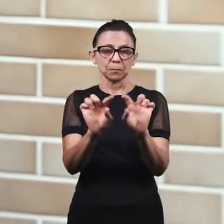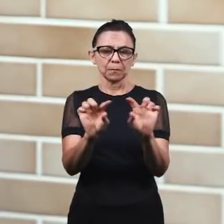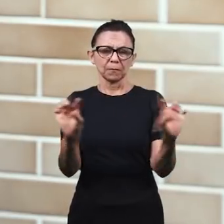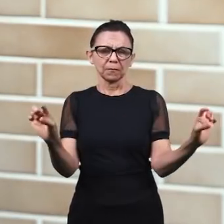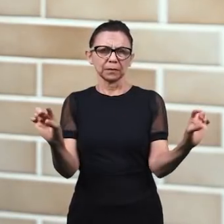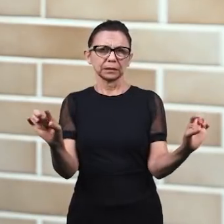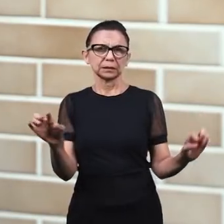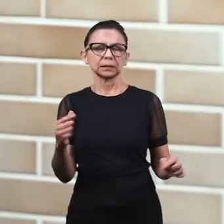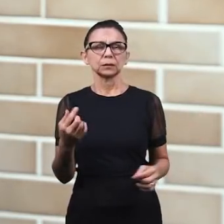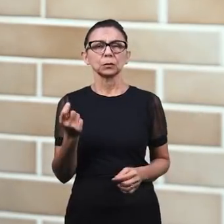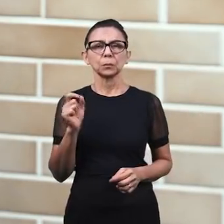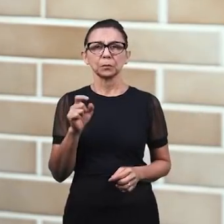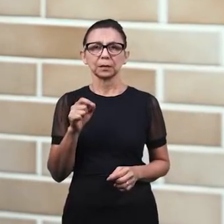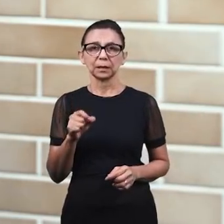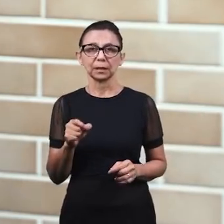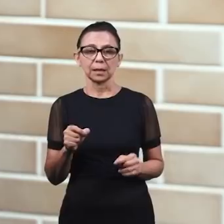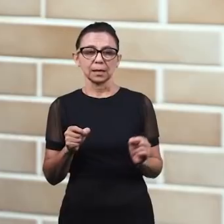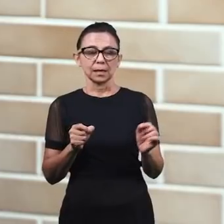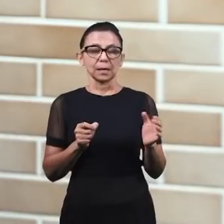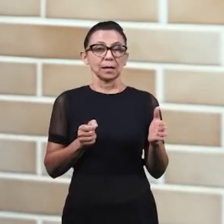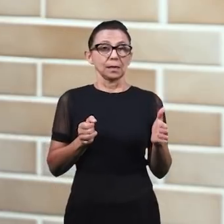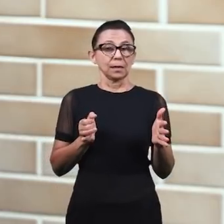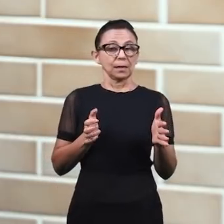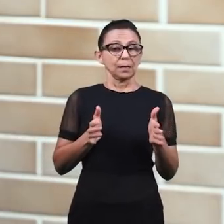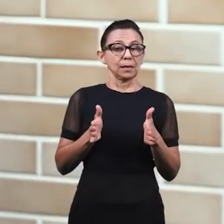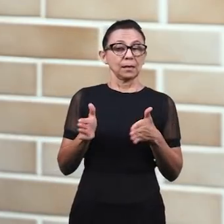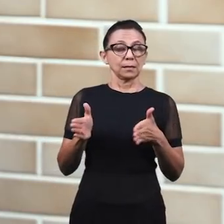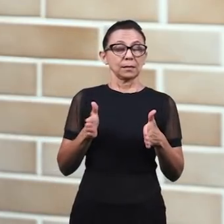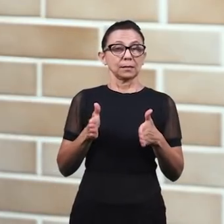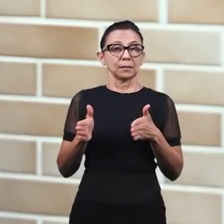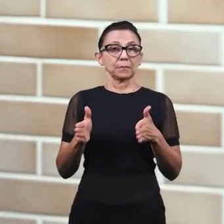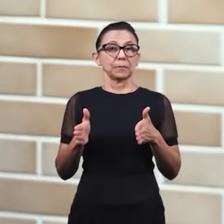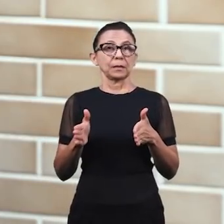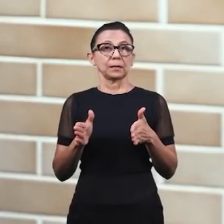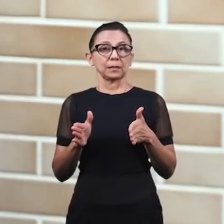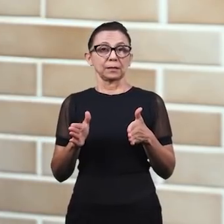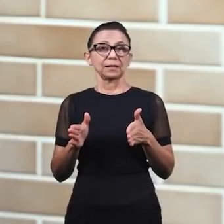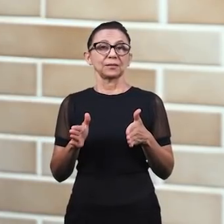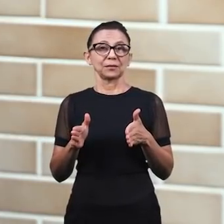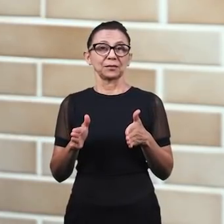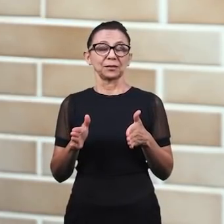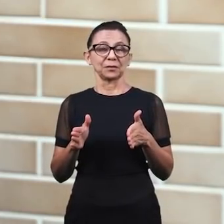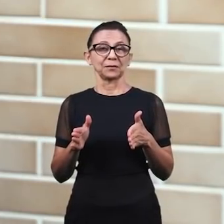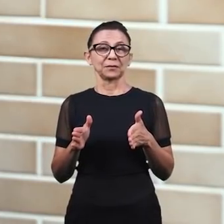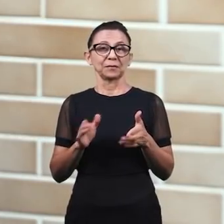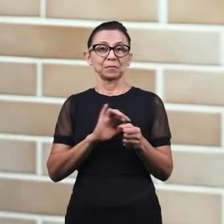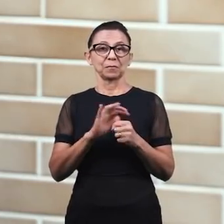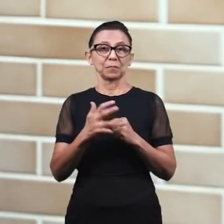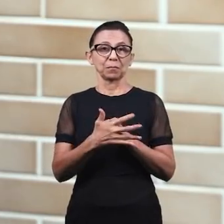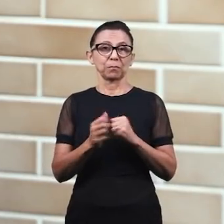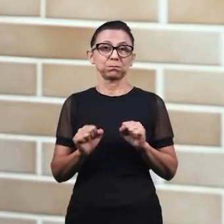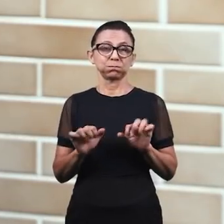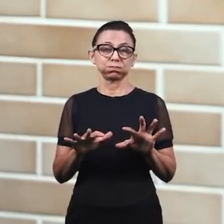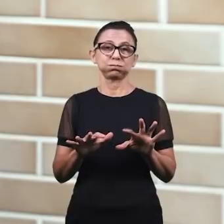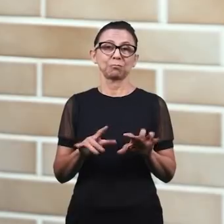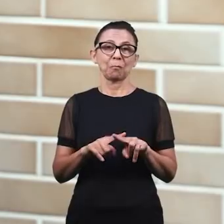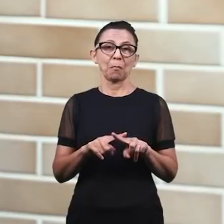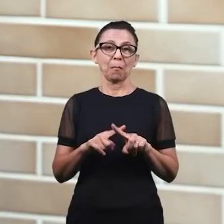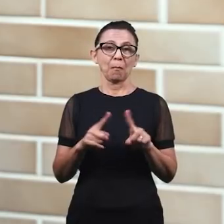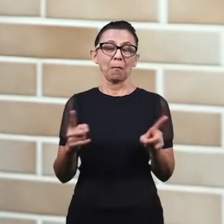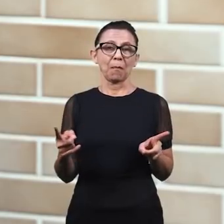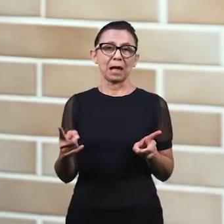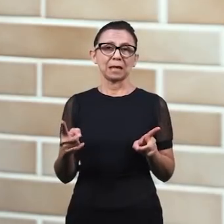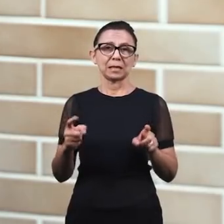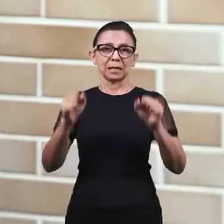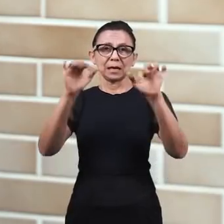é que esse momento que nós estamos vivendo, muito bem colocado isto, é um momento de multiplicação dos pães, ou